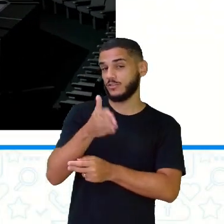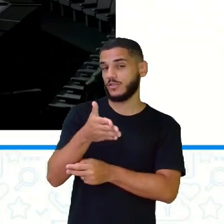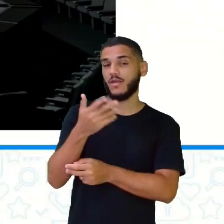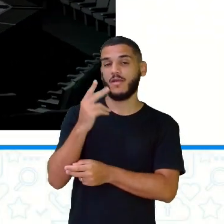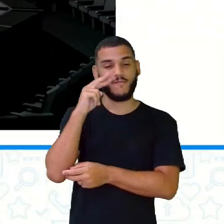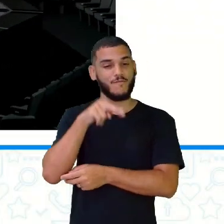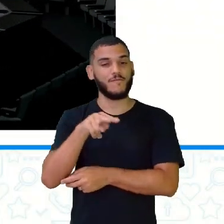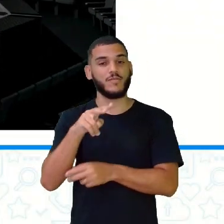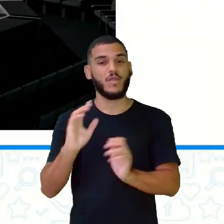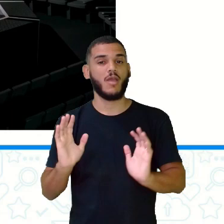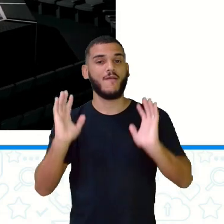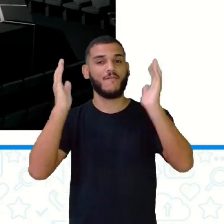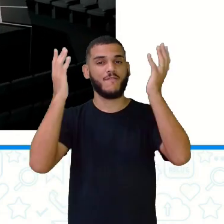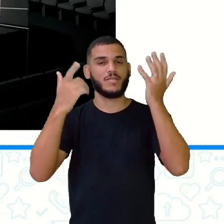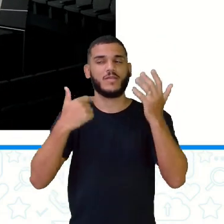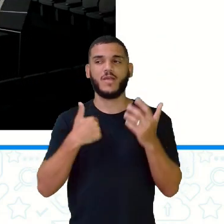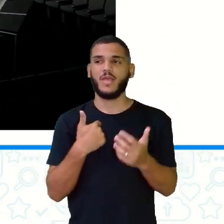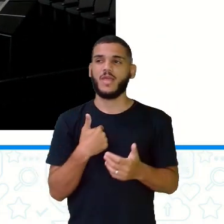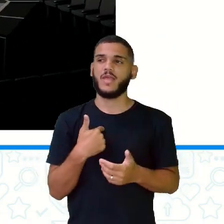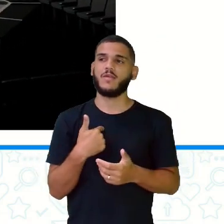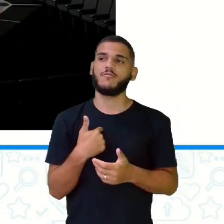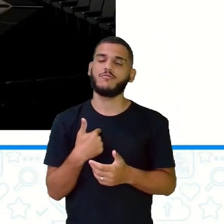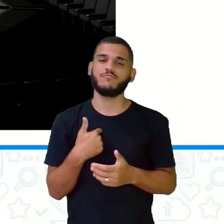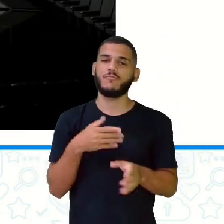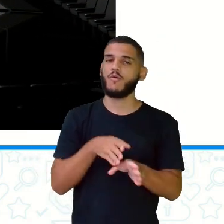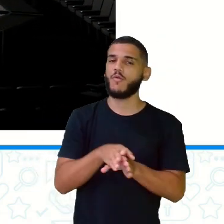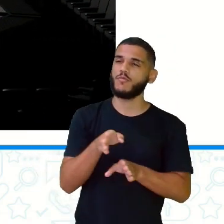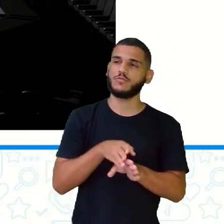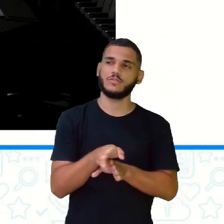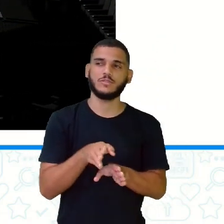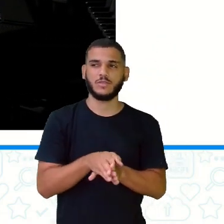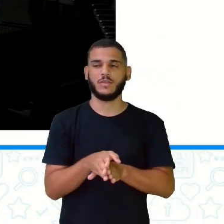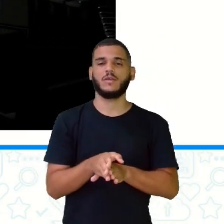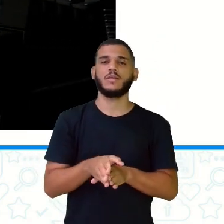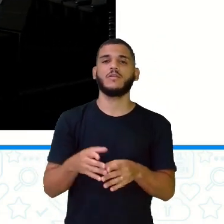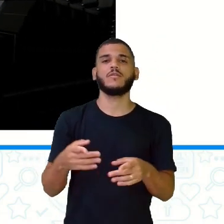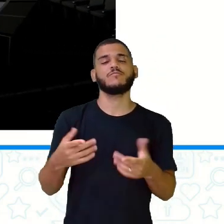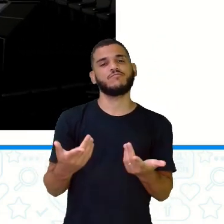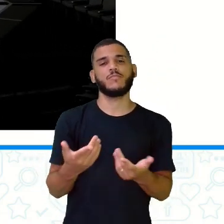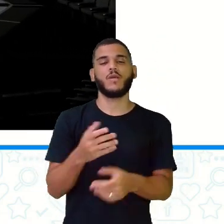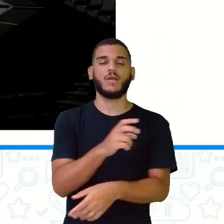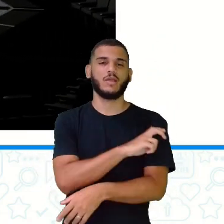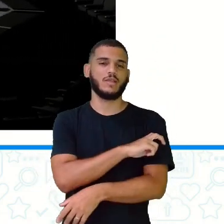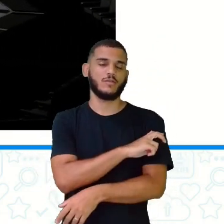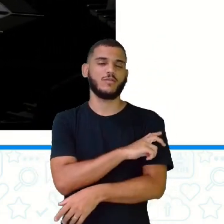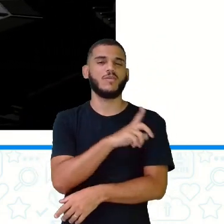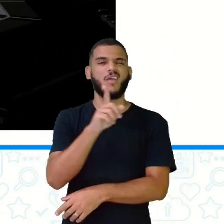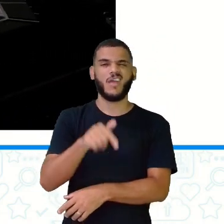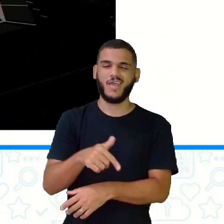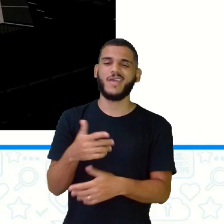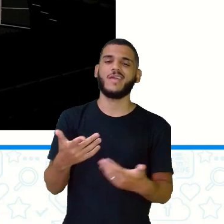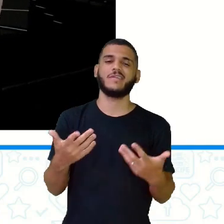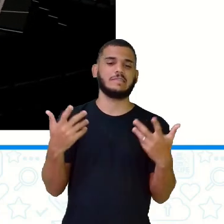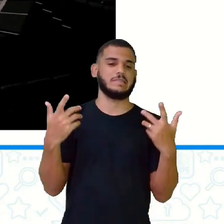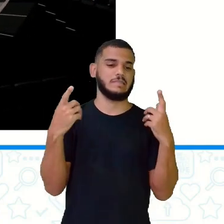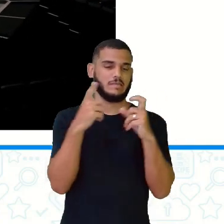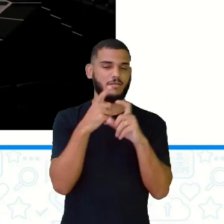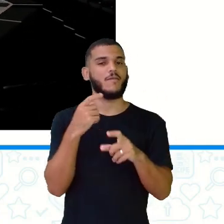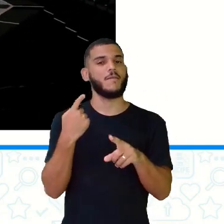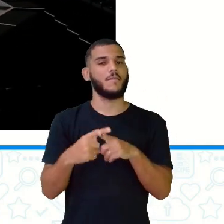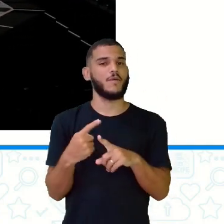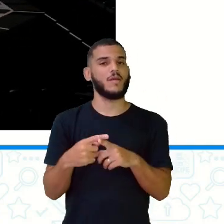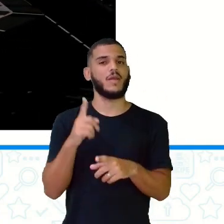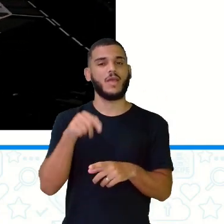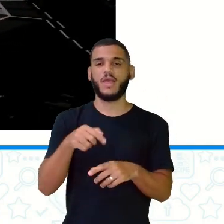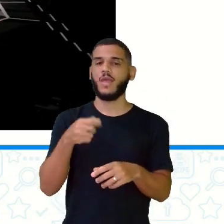em eventos. Não recomendo muito, inclusive, para o 5º ano, hein? É meio pesado para vocês.